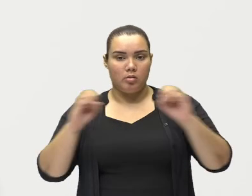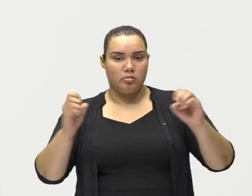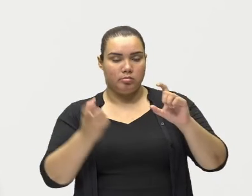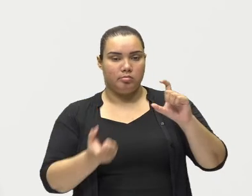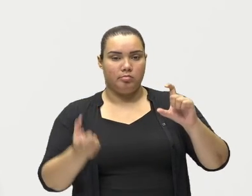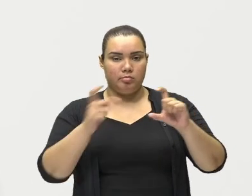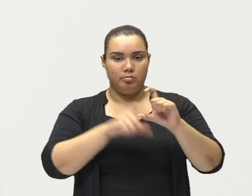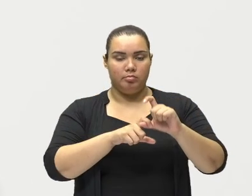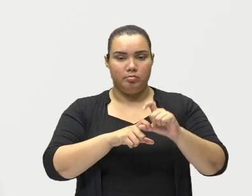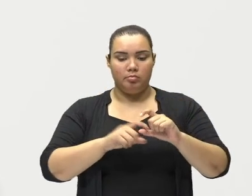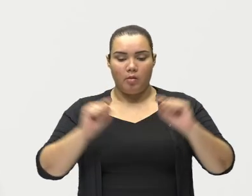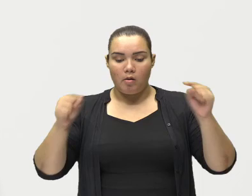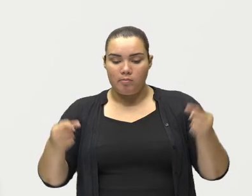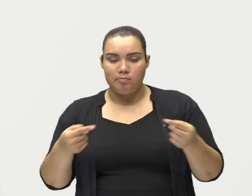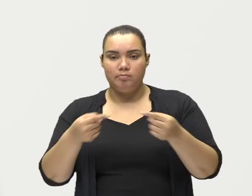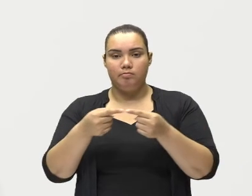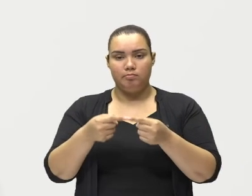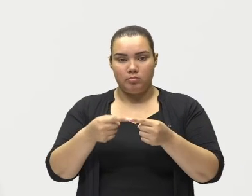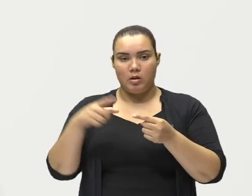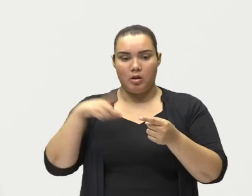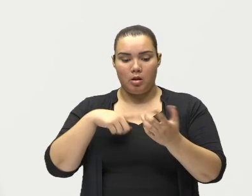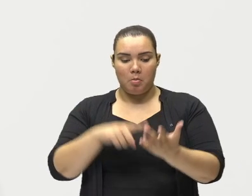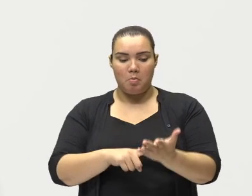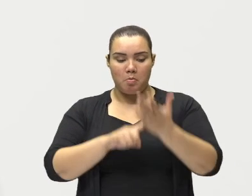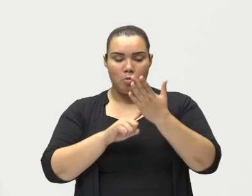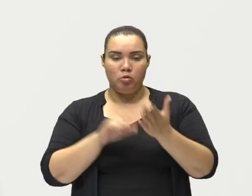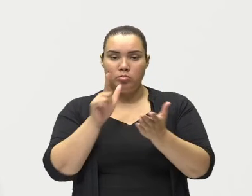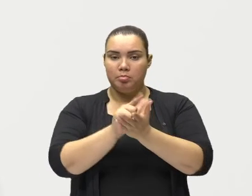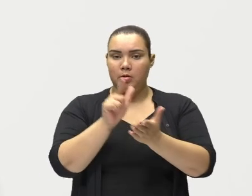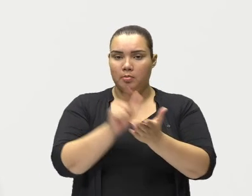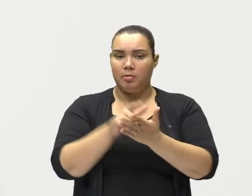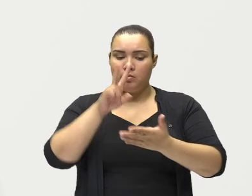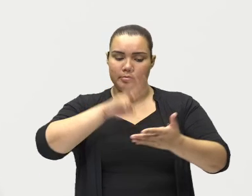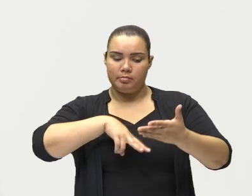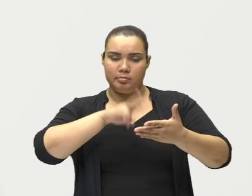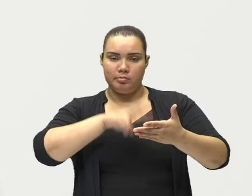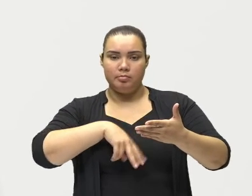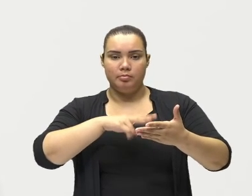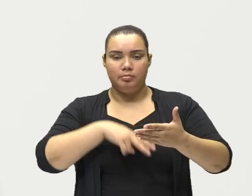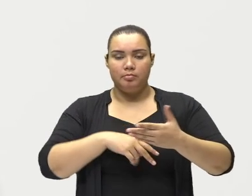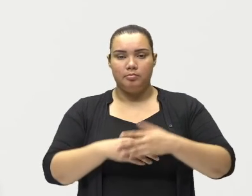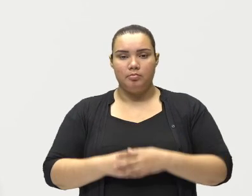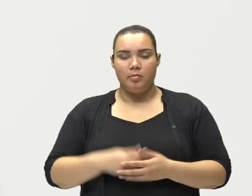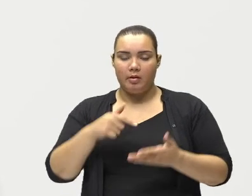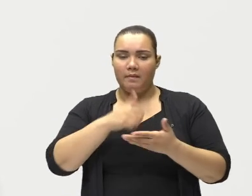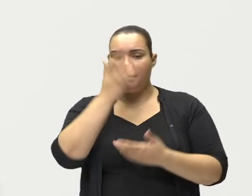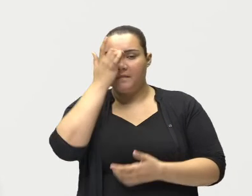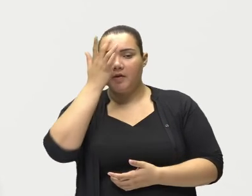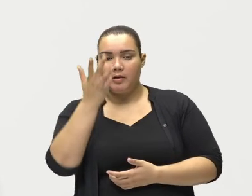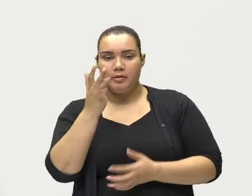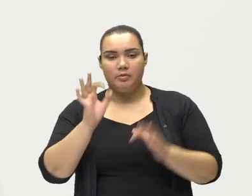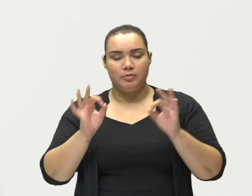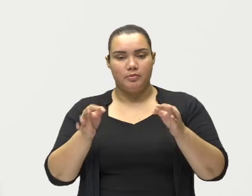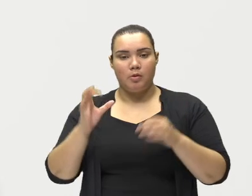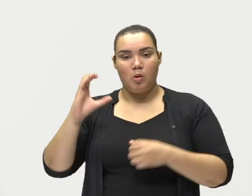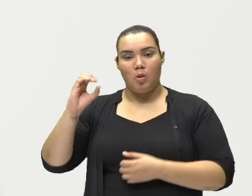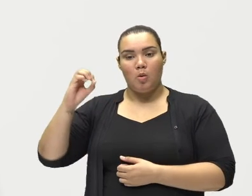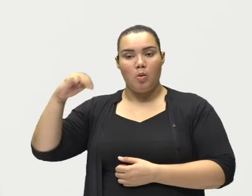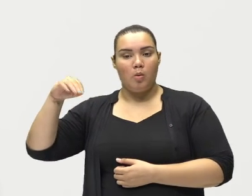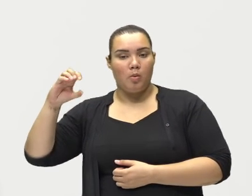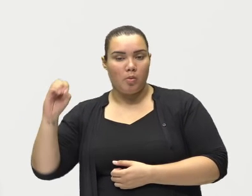ela. Conforme estava indicado na bula. Conformidade. Essa é fácil. Como